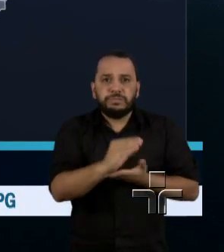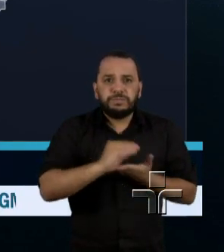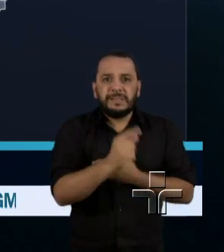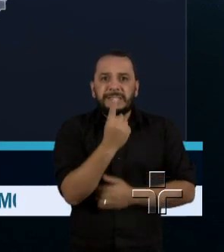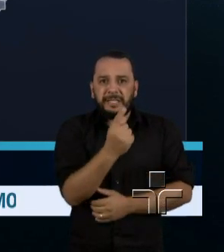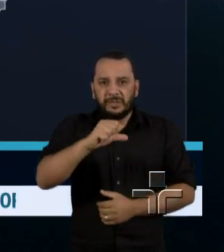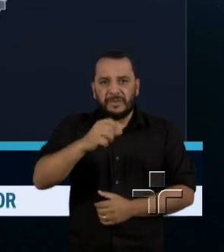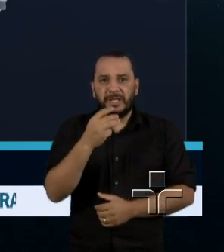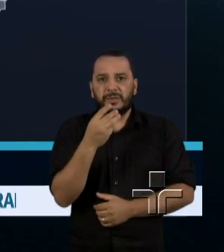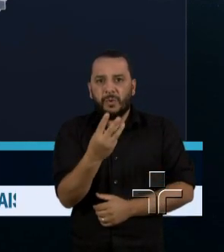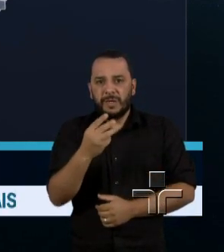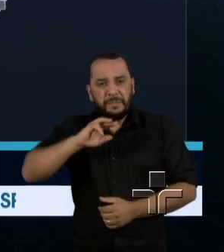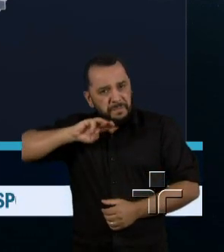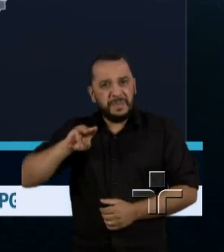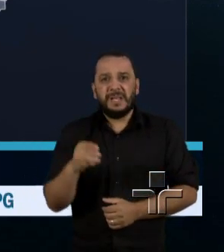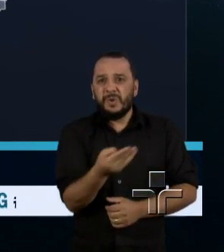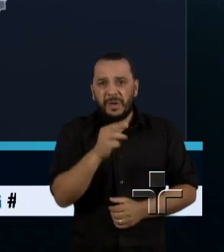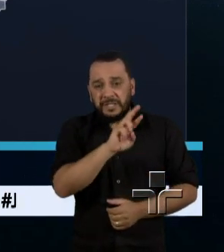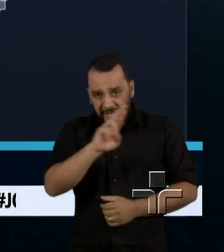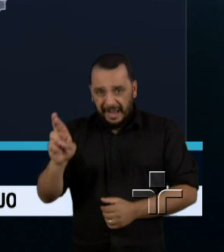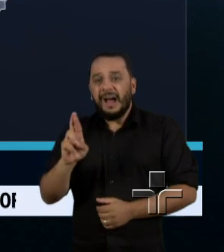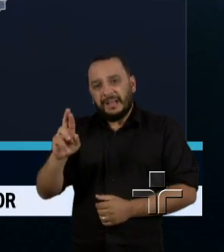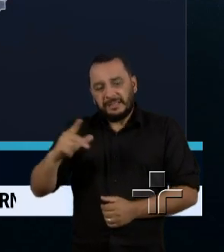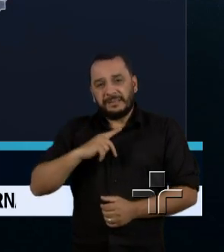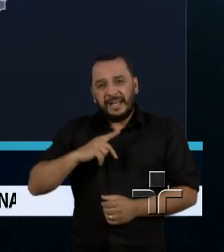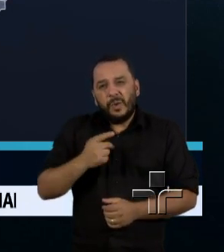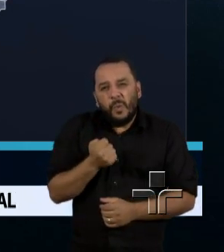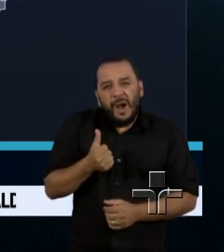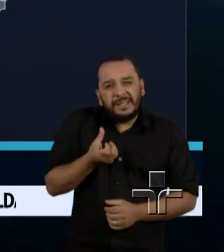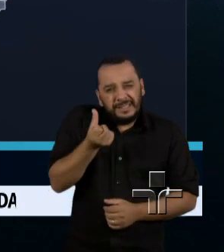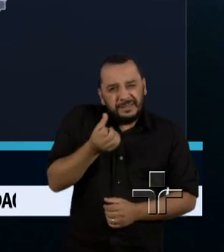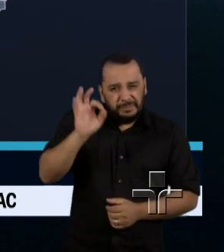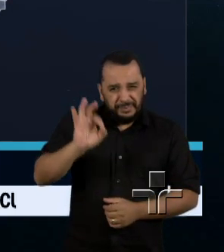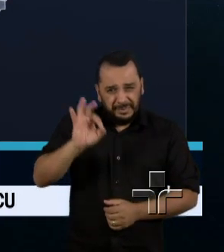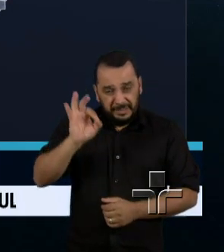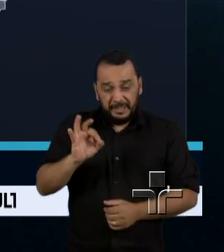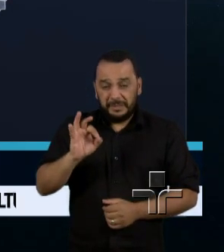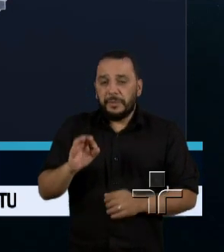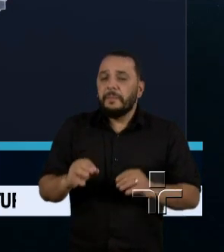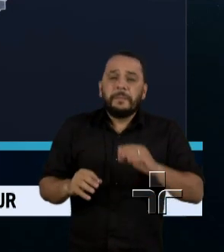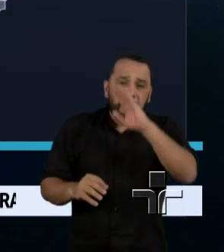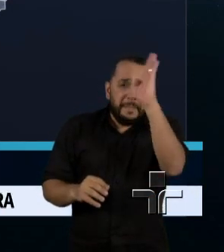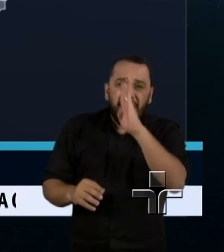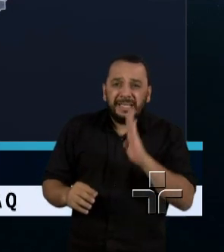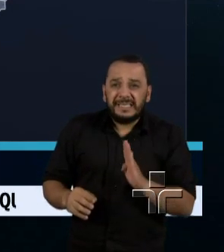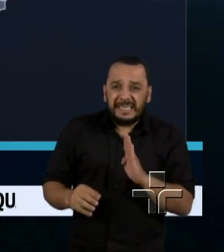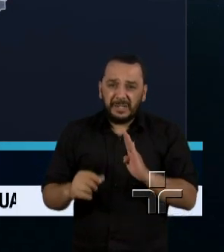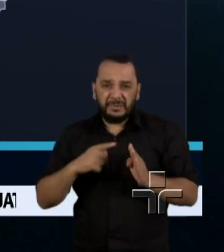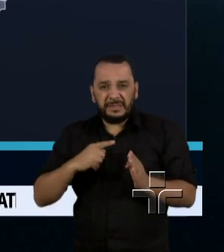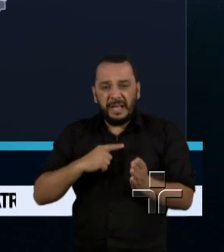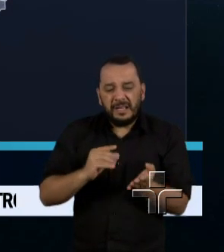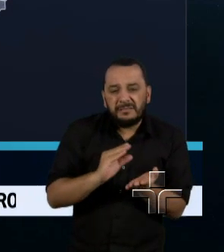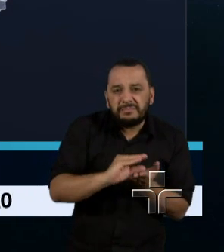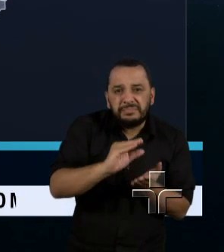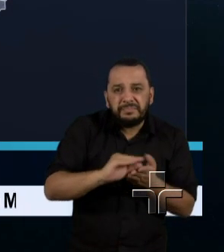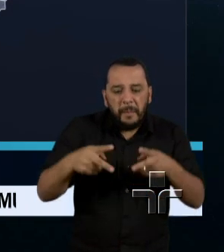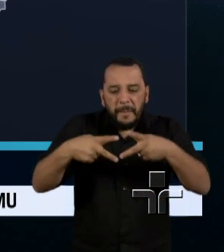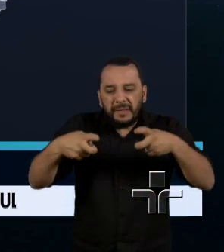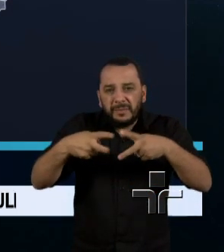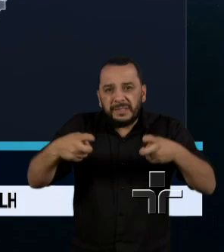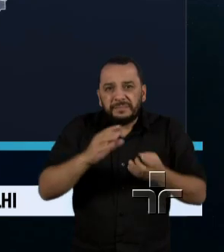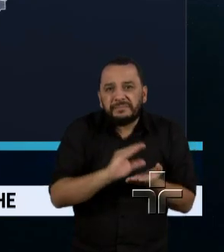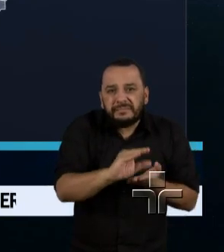de reais, que correspondem a quase 6%. A participação do Brasil, por meio de repasses da Petrobras, foi